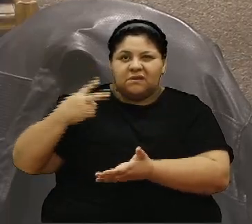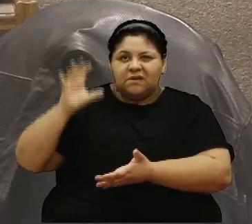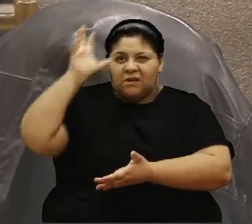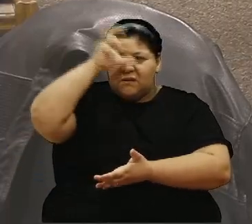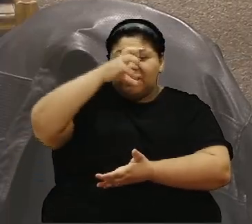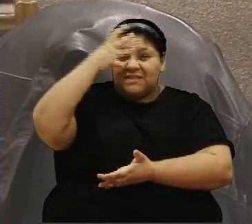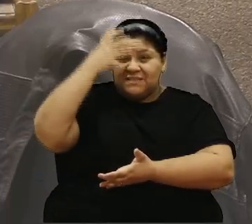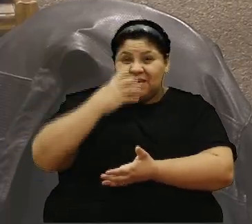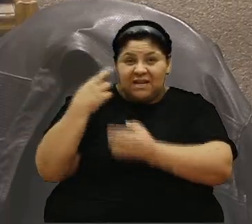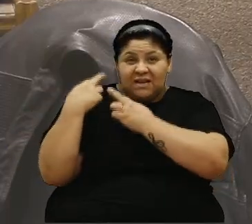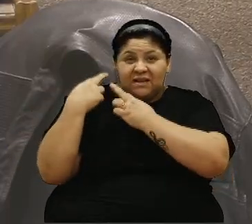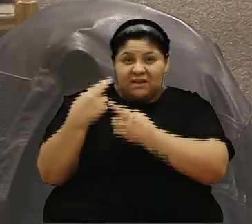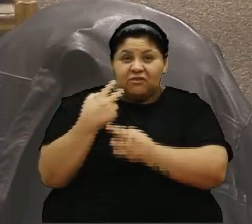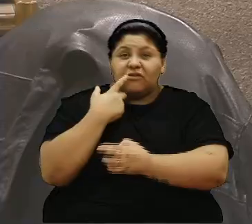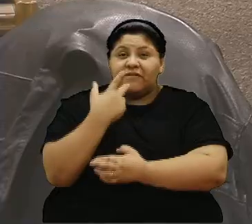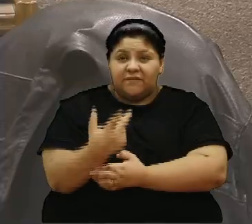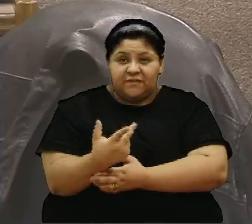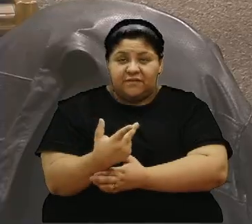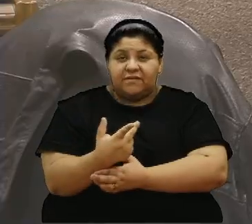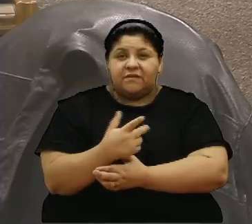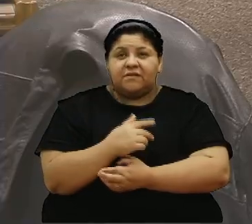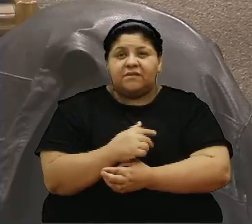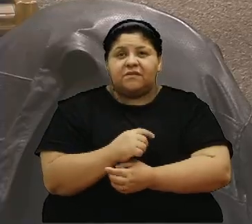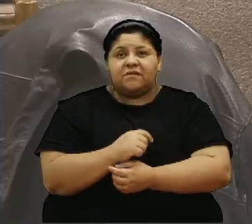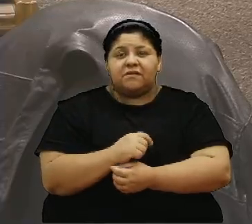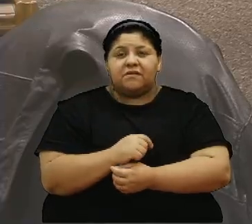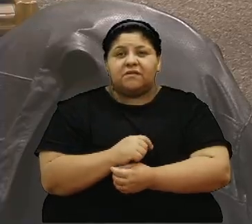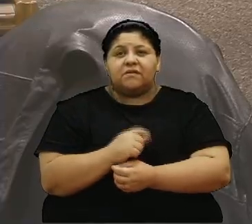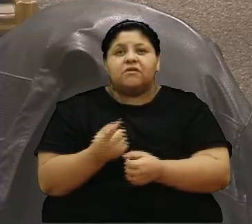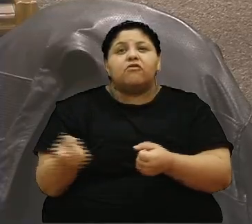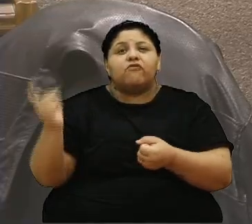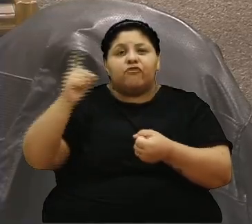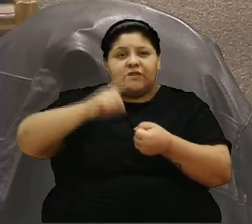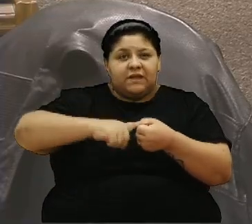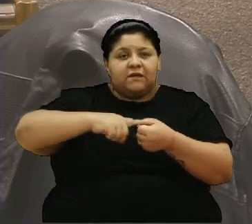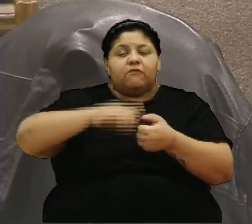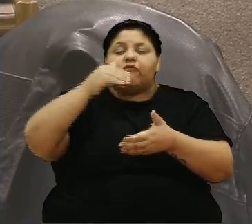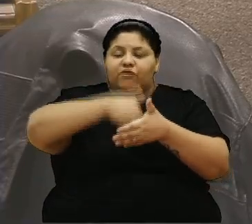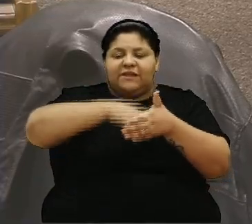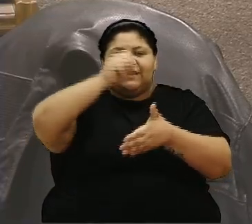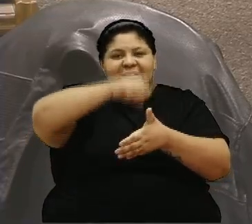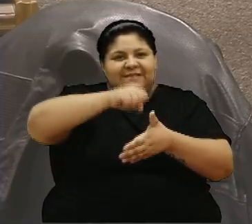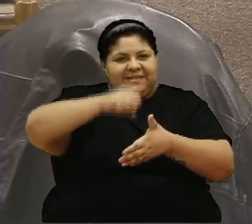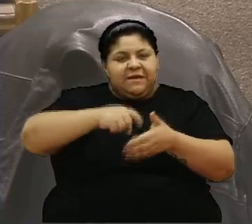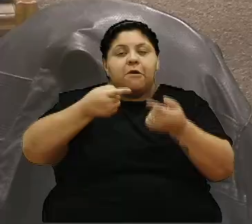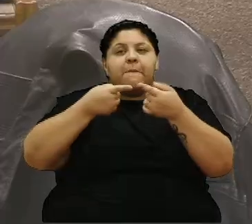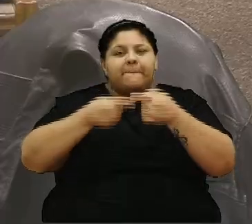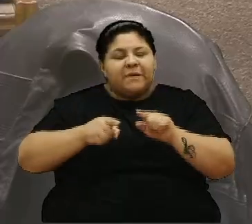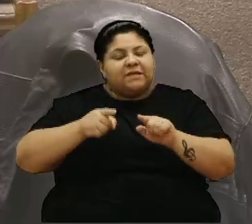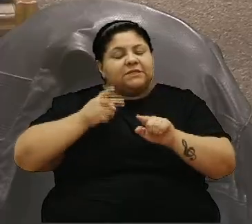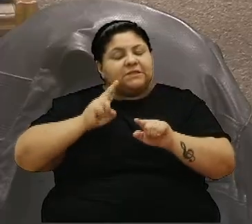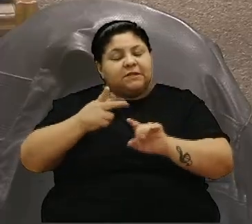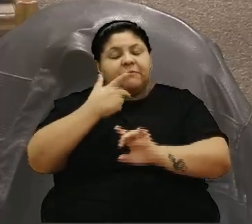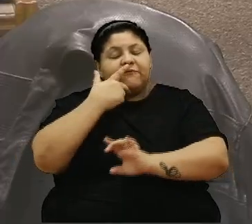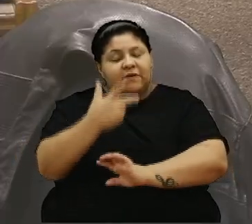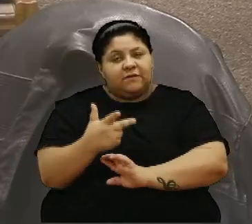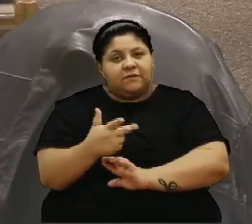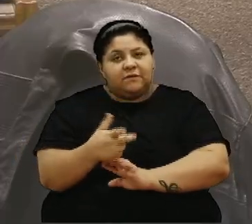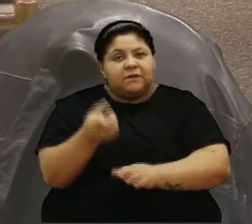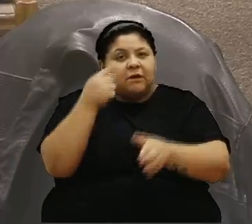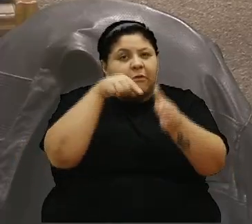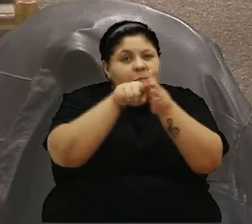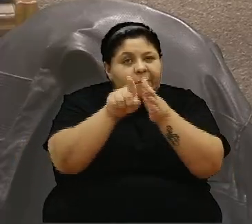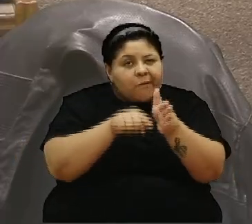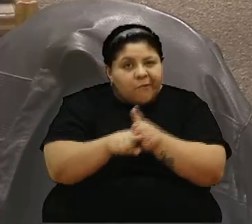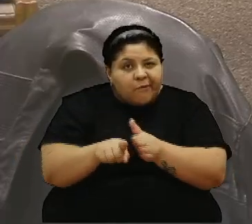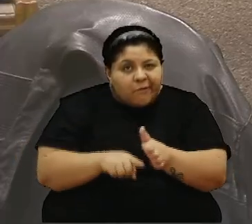mais responsável naquilo que a gente fala. Óbvio que vou votar sim, mas uma coisa eu digo agora: pesquisem